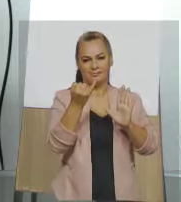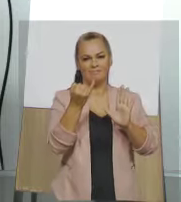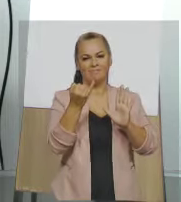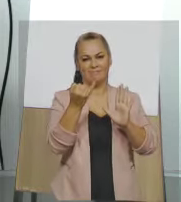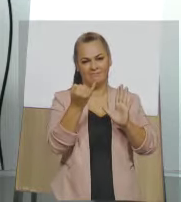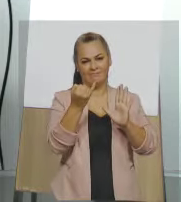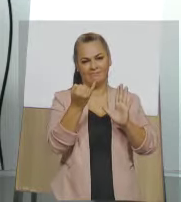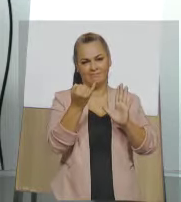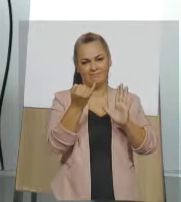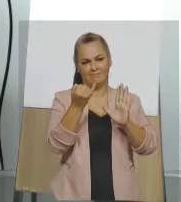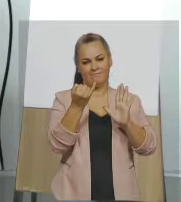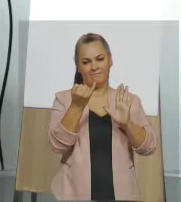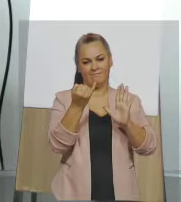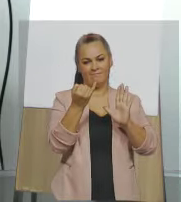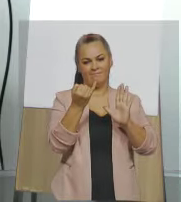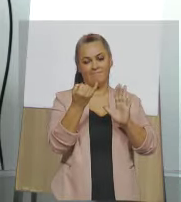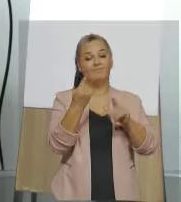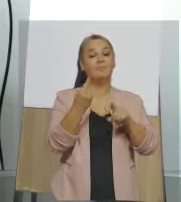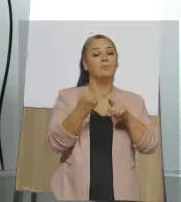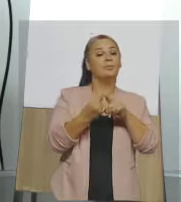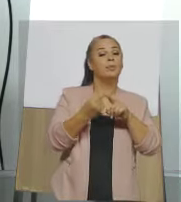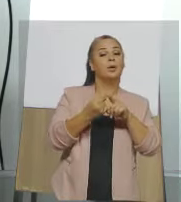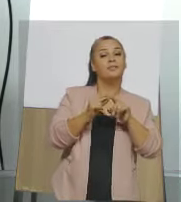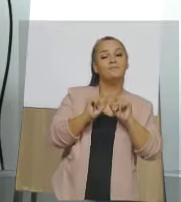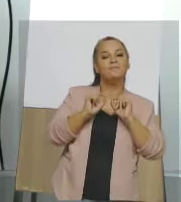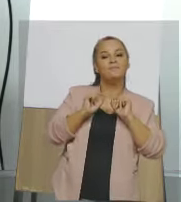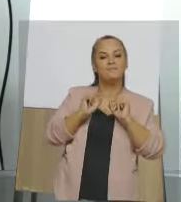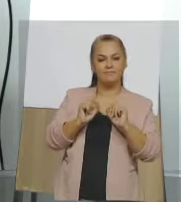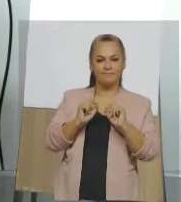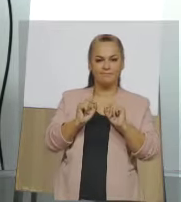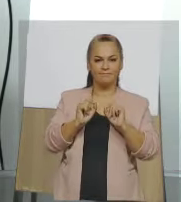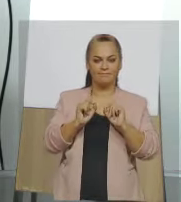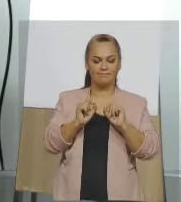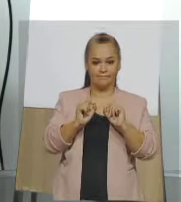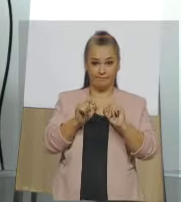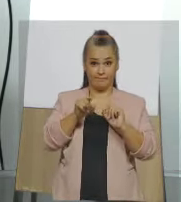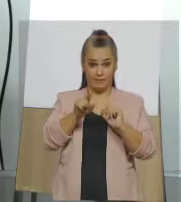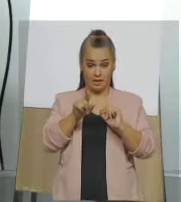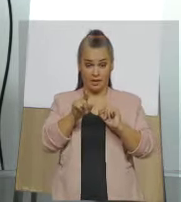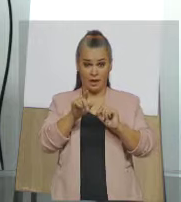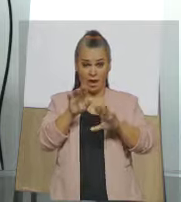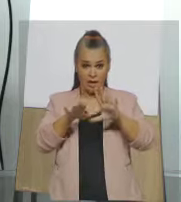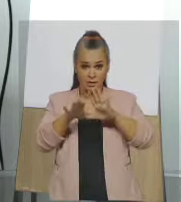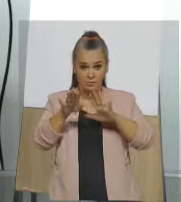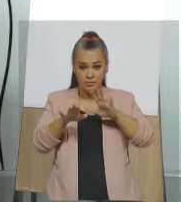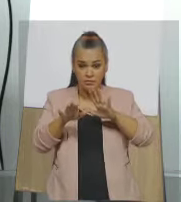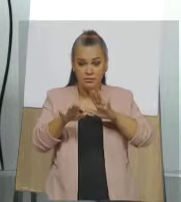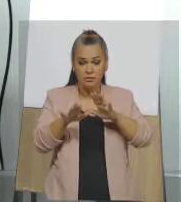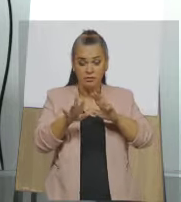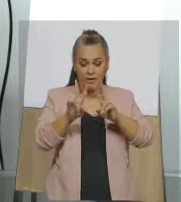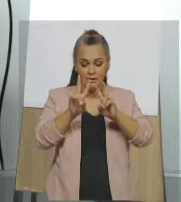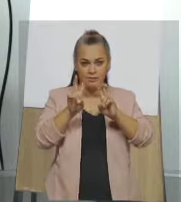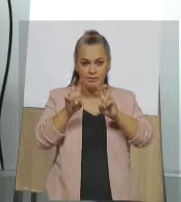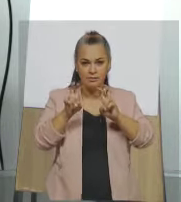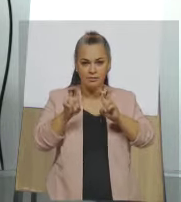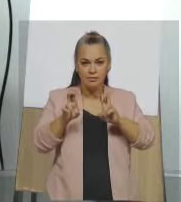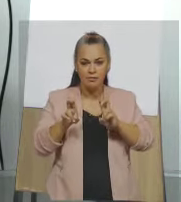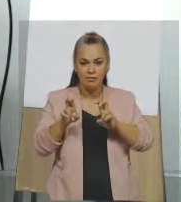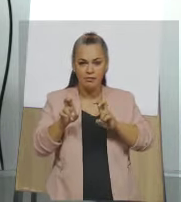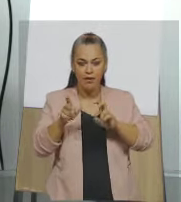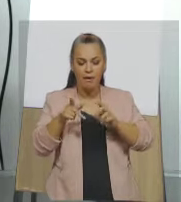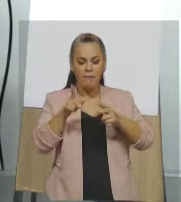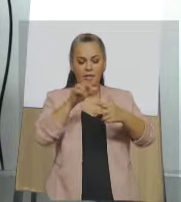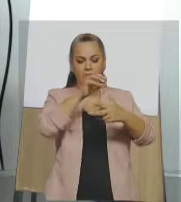ensino público. Por quê? Porque, normalmente, o que cai na redação do Enem é sempre um problema